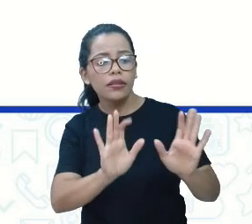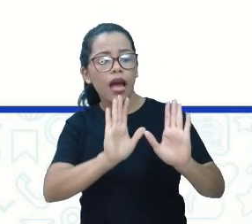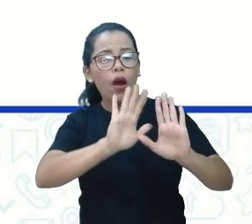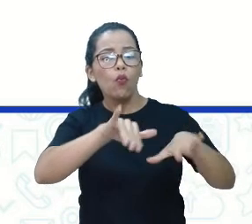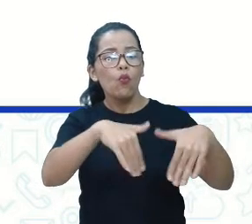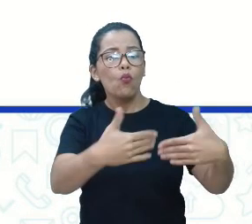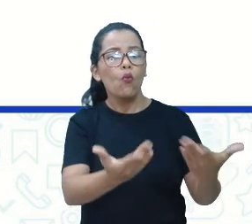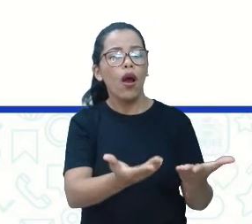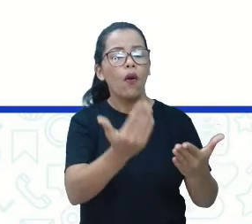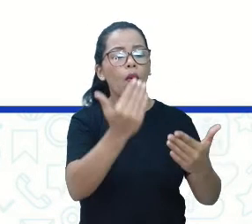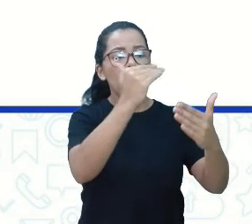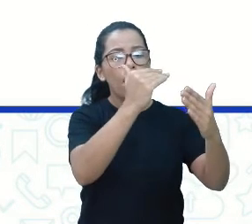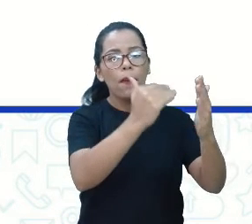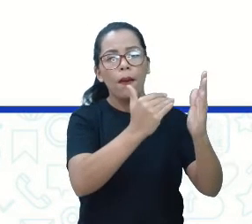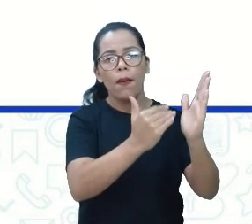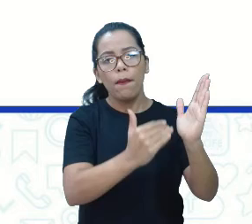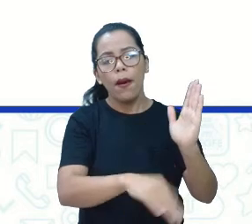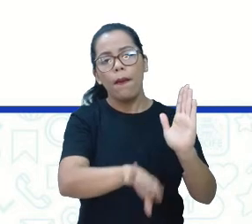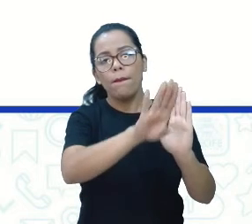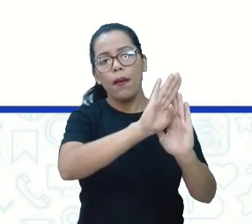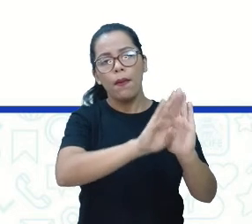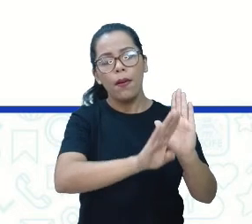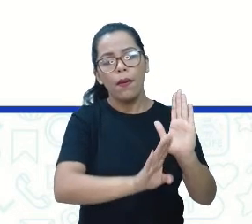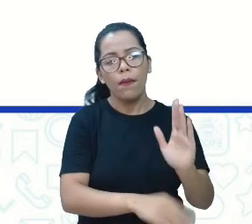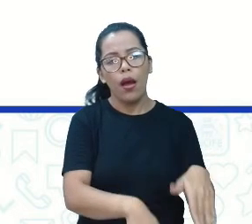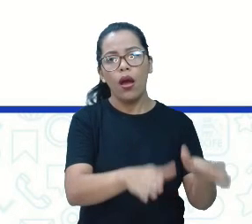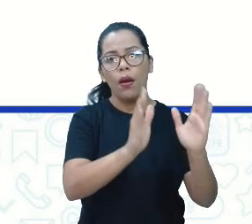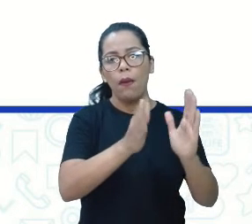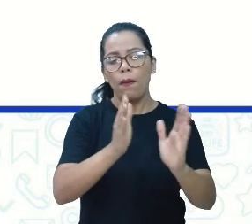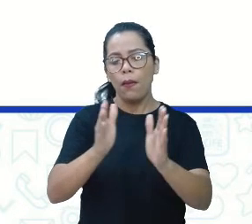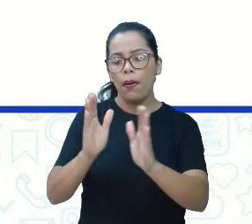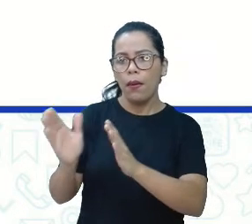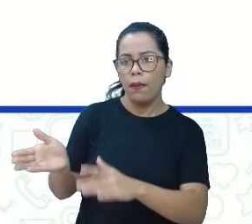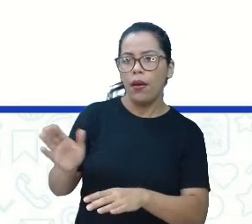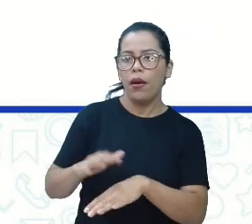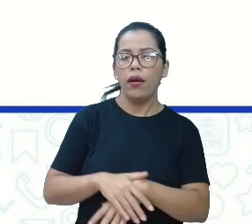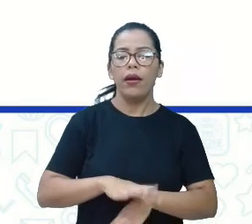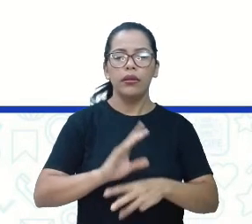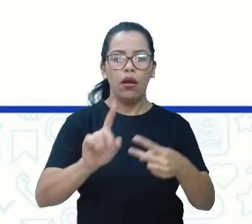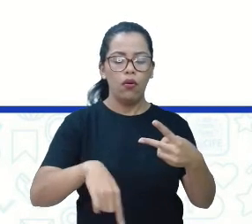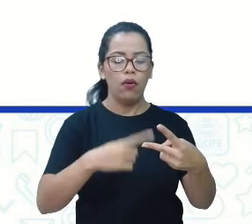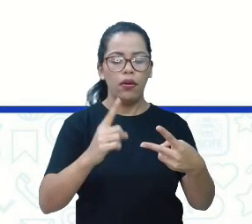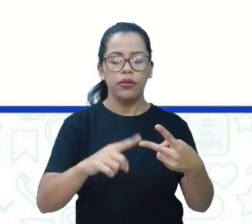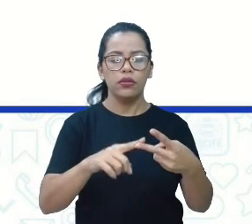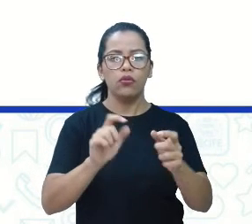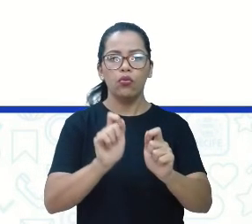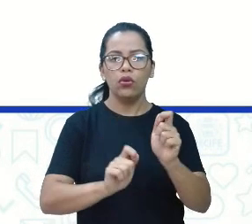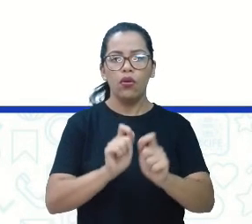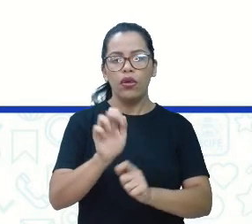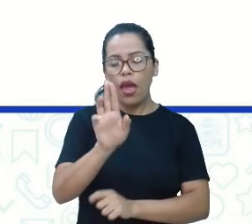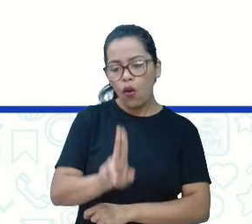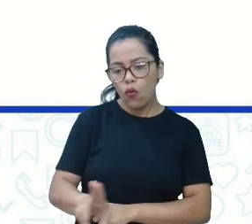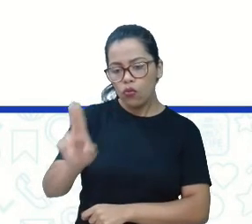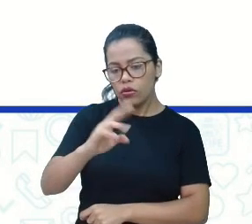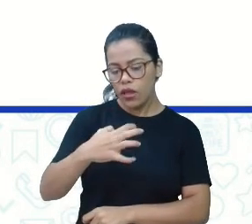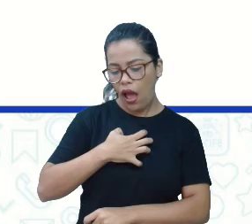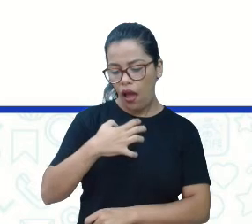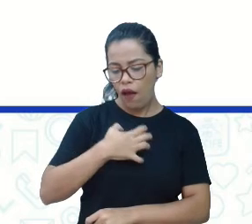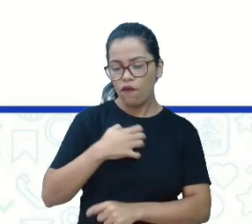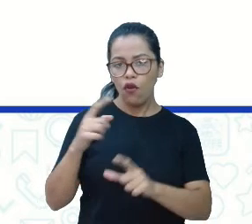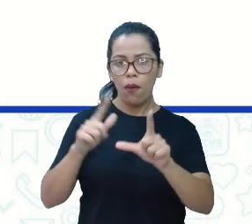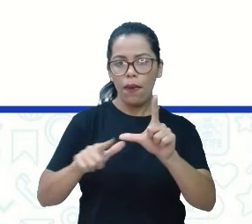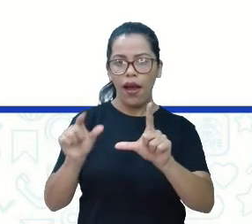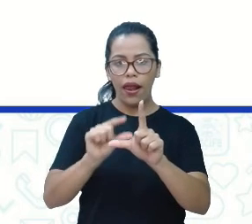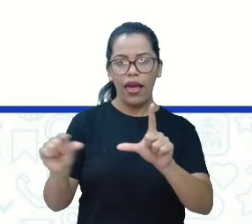etapas que você vai precisar executar. E a segunda é usar as formas, né, as legendas abaixo